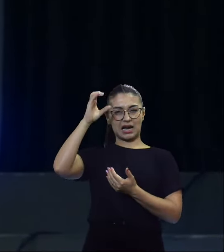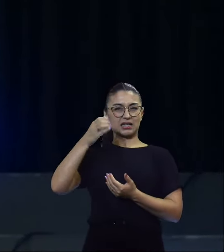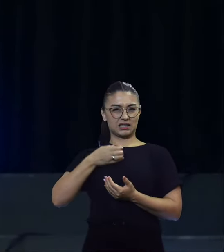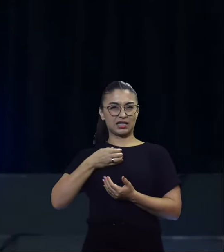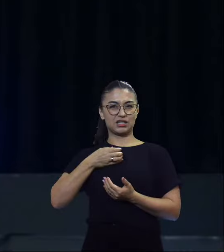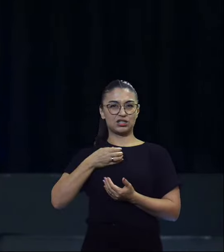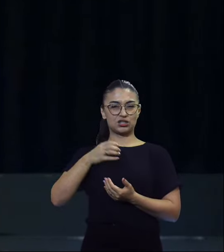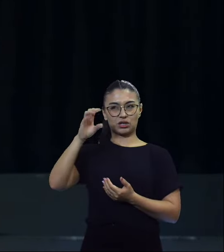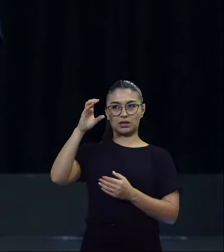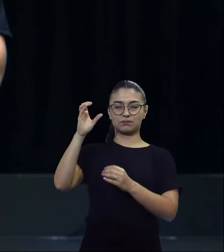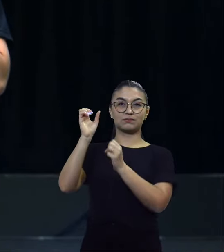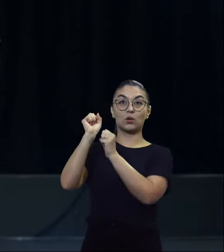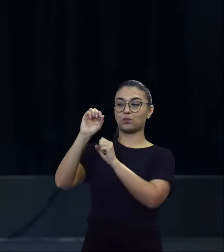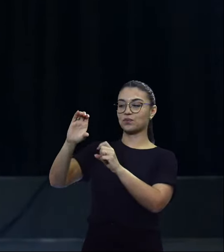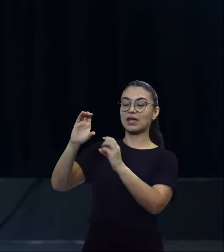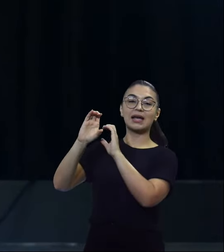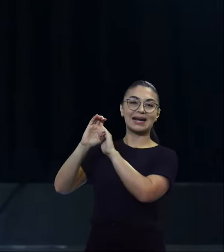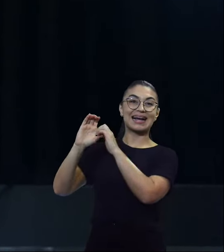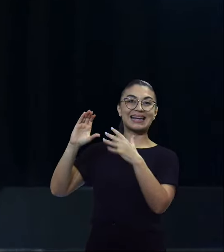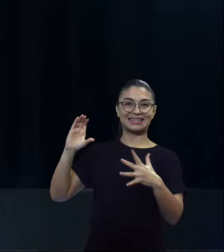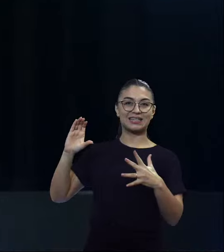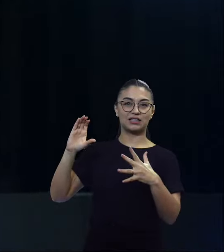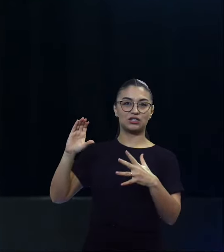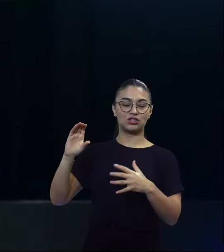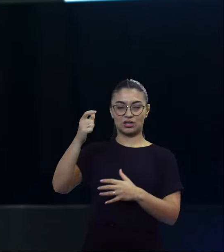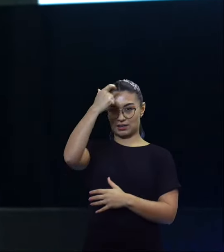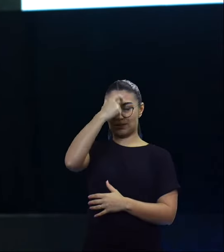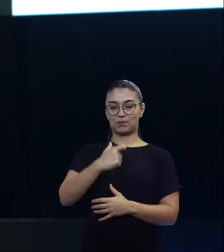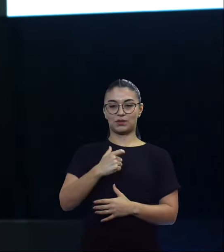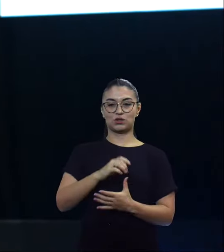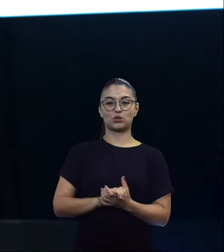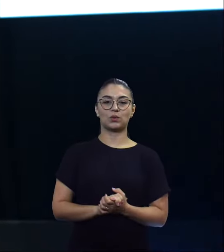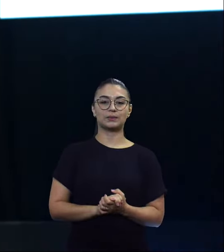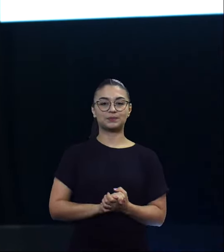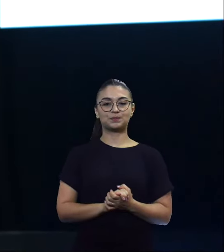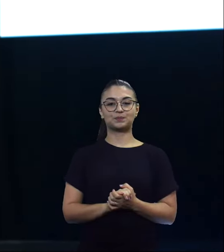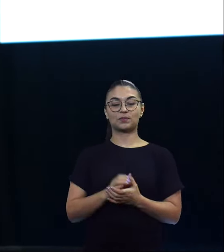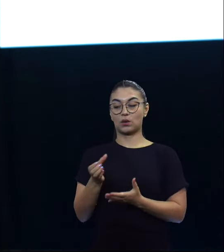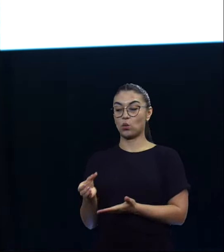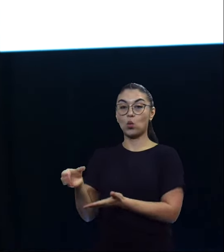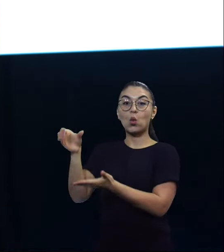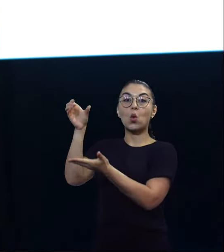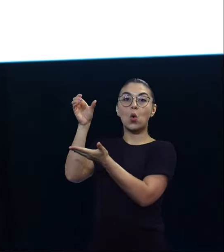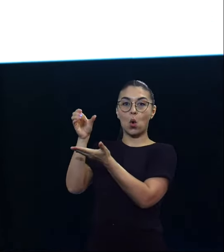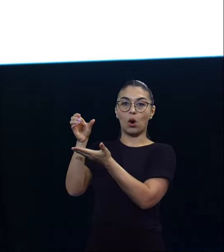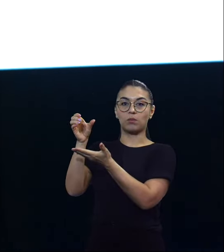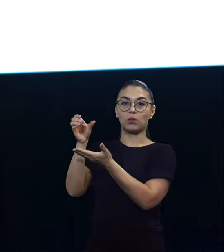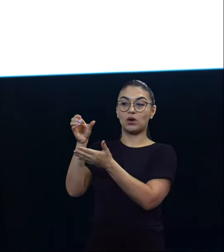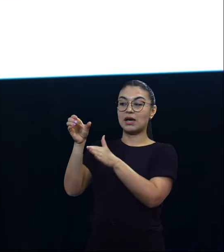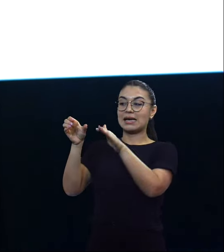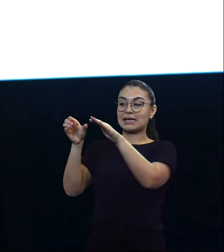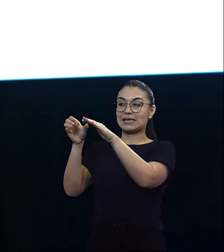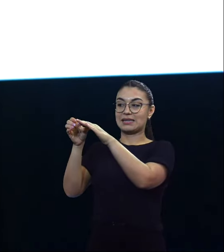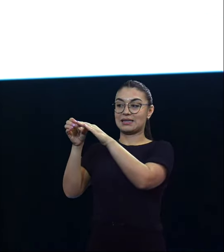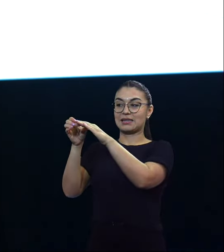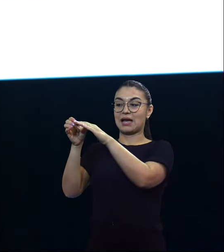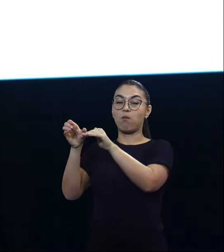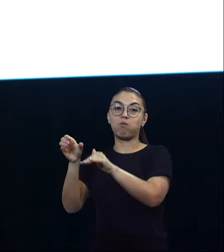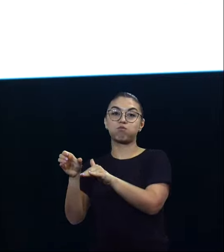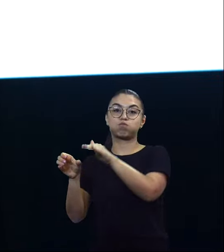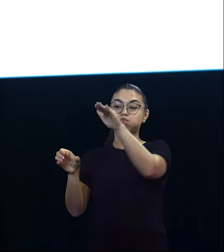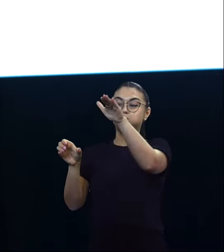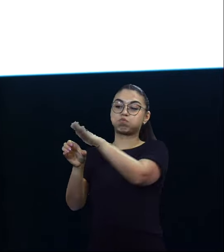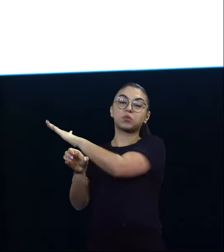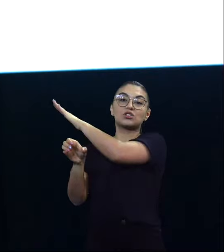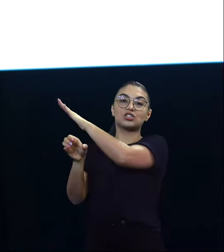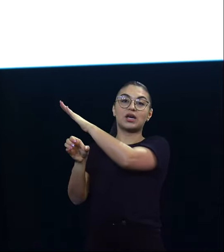história? Eu peguei um copinho transparente aqui, ó, daquele copo que ele está meio cheio ou meio vazio. O otimista